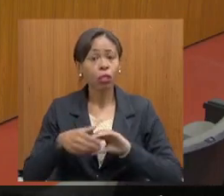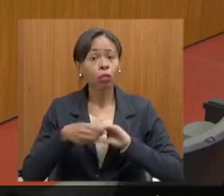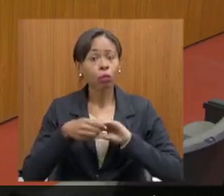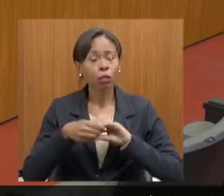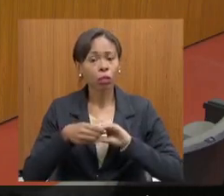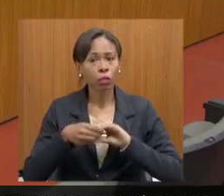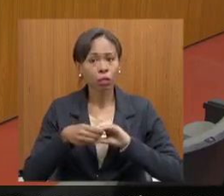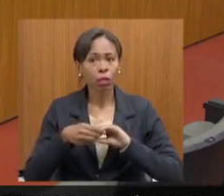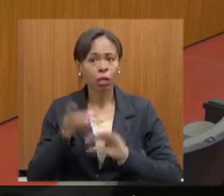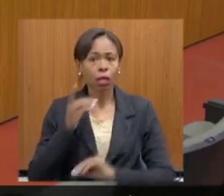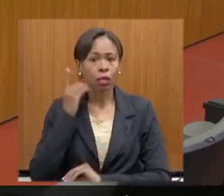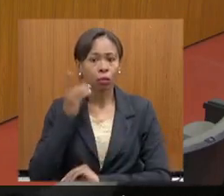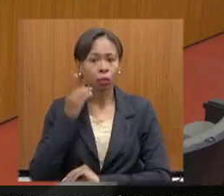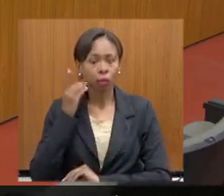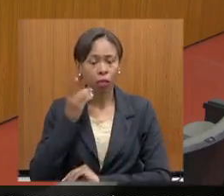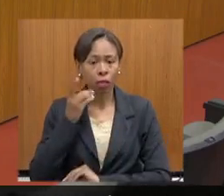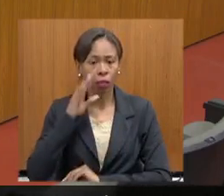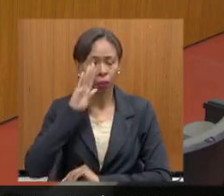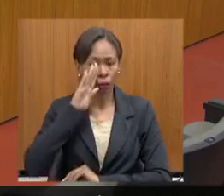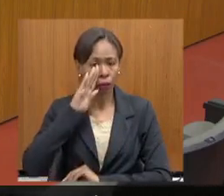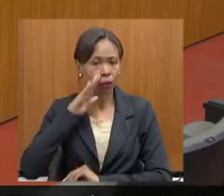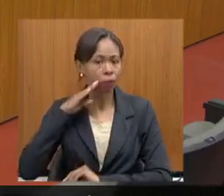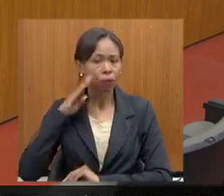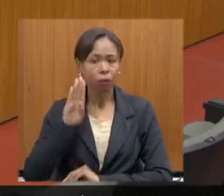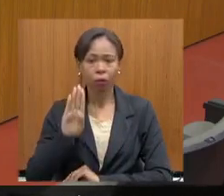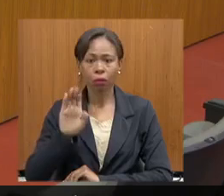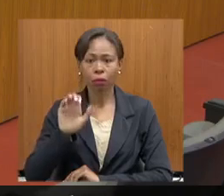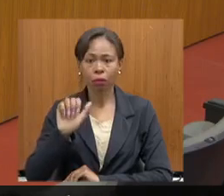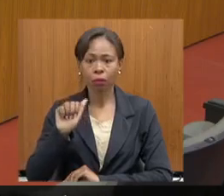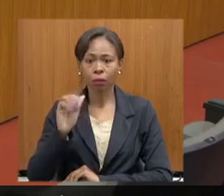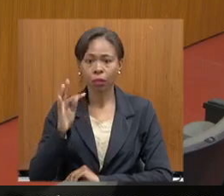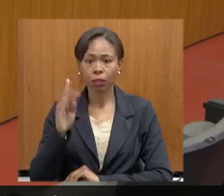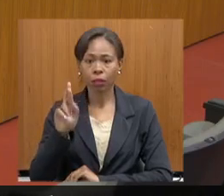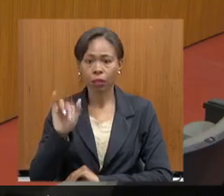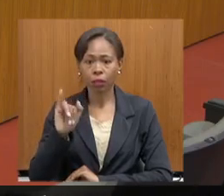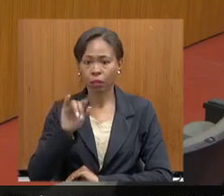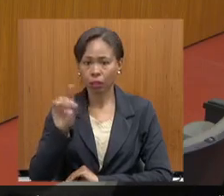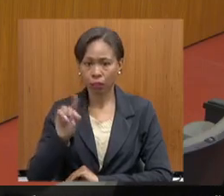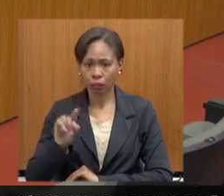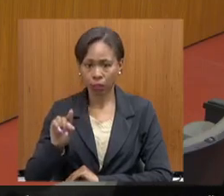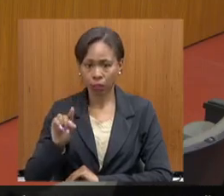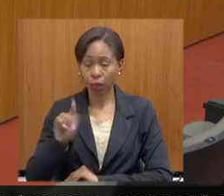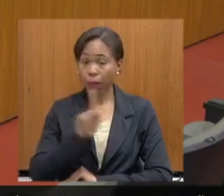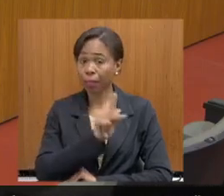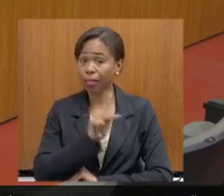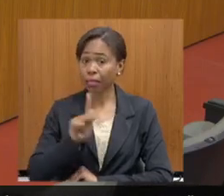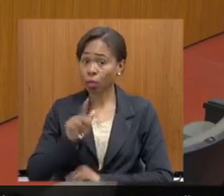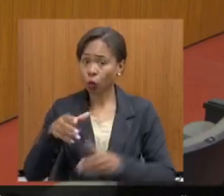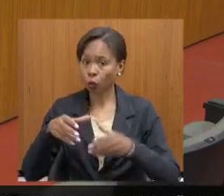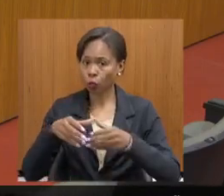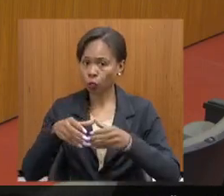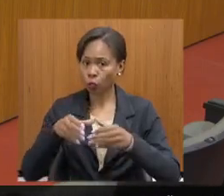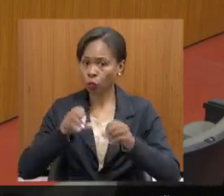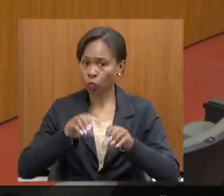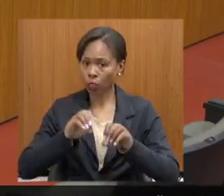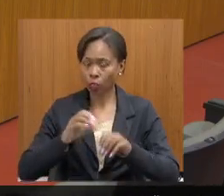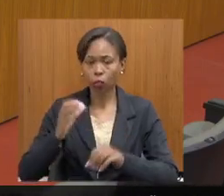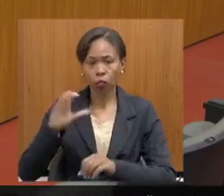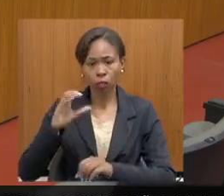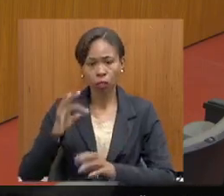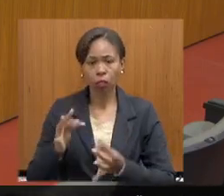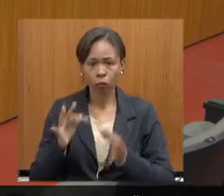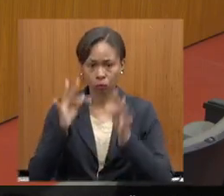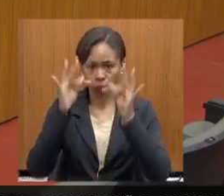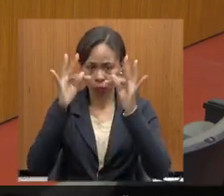deputada Beatriz Cerqueira que é presidente da Comissão de Educação Ciência e